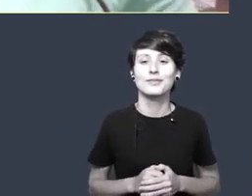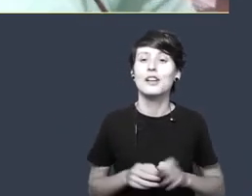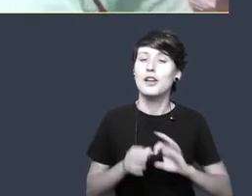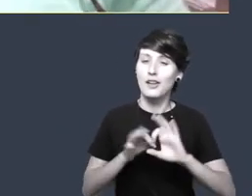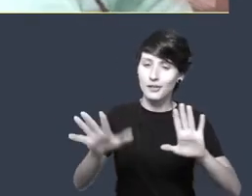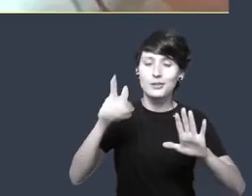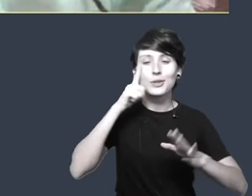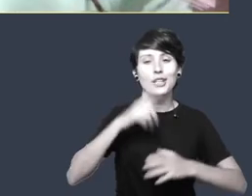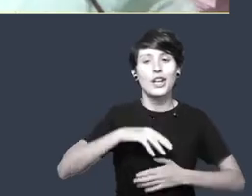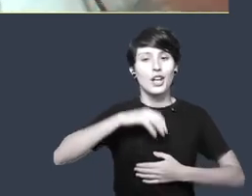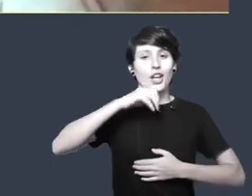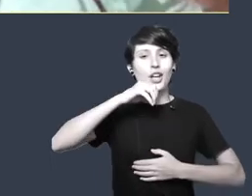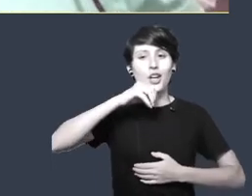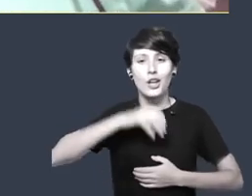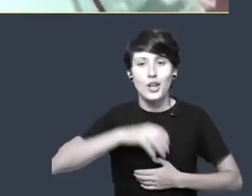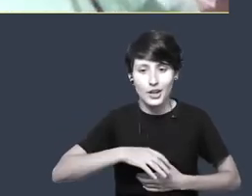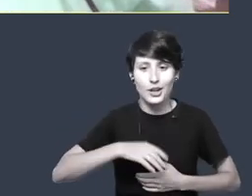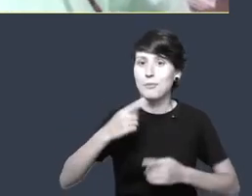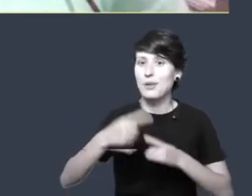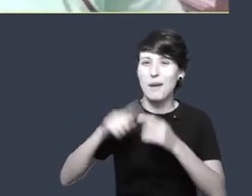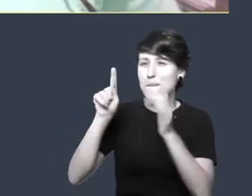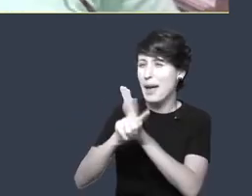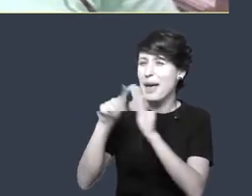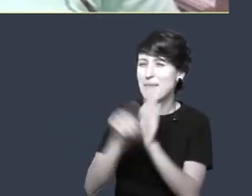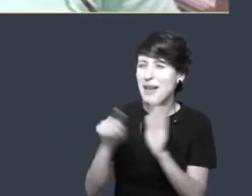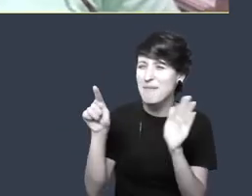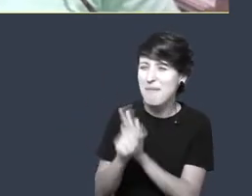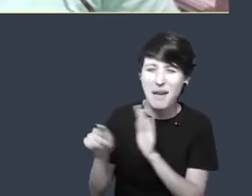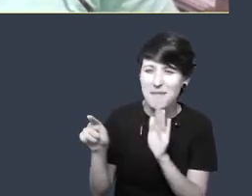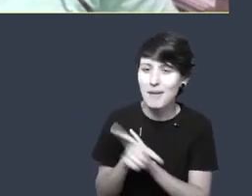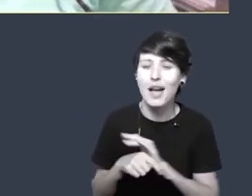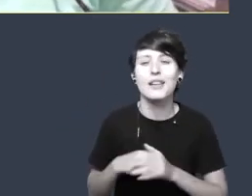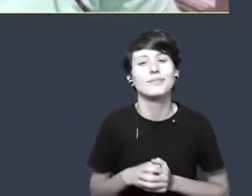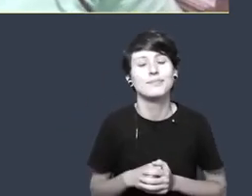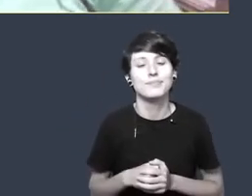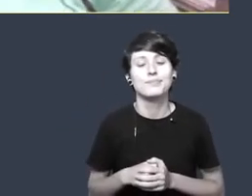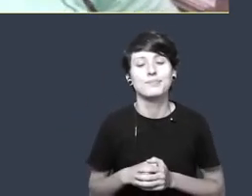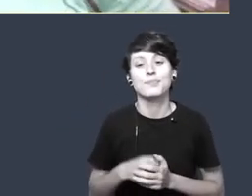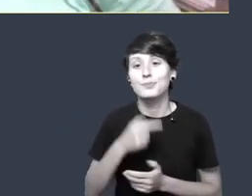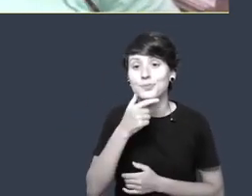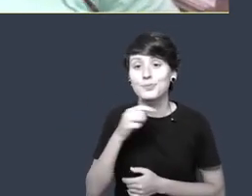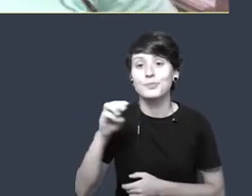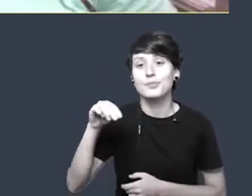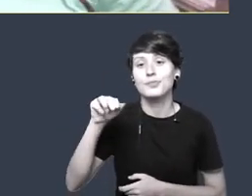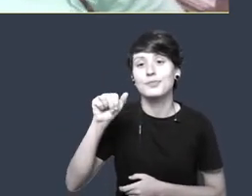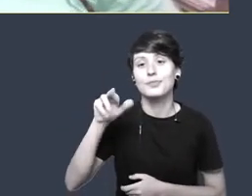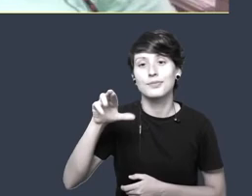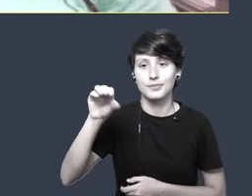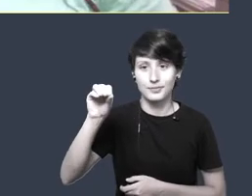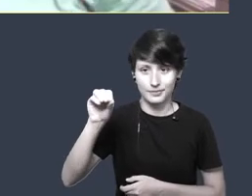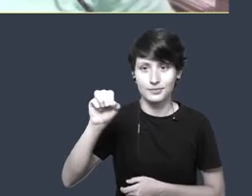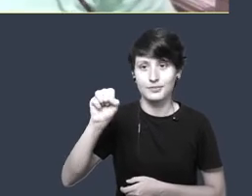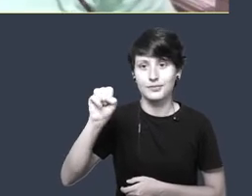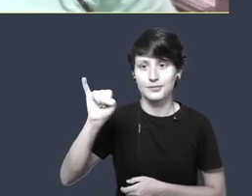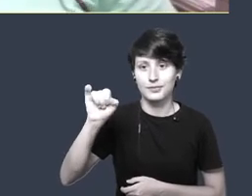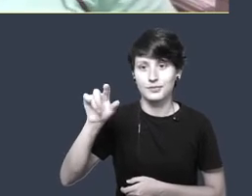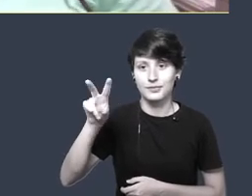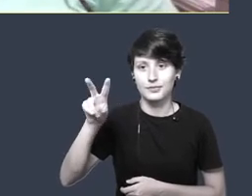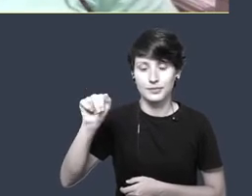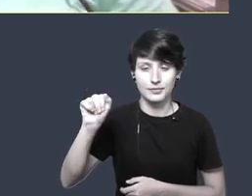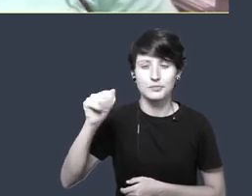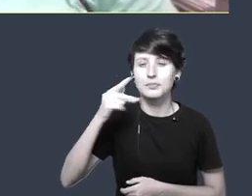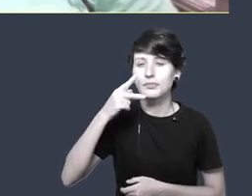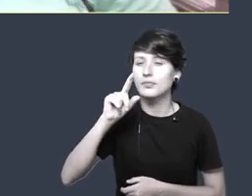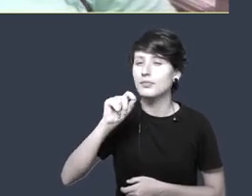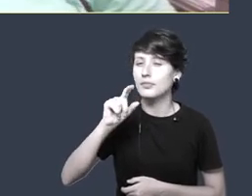aí, Gabi, que estão vindo uma pergunta atrás da outra. Mas a pergunta é do Marcos, né? Marcos Silva. Ele diz o seguinte: